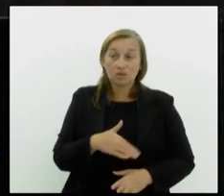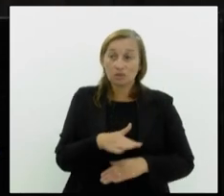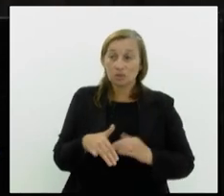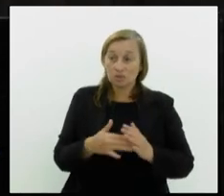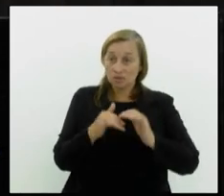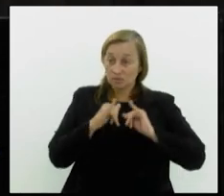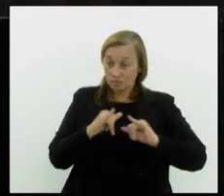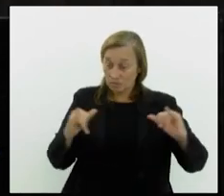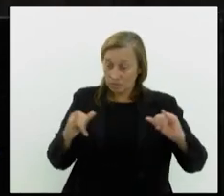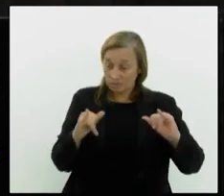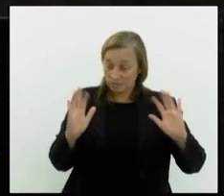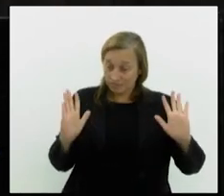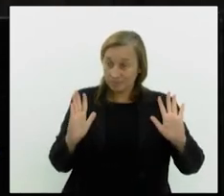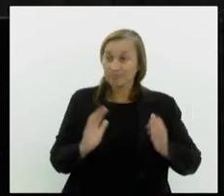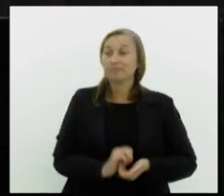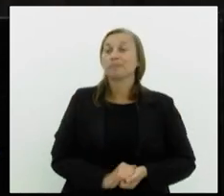etc.